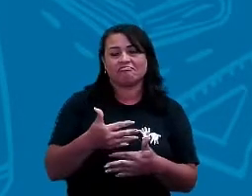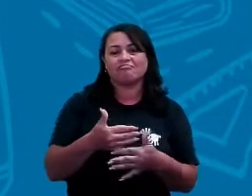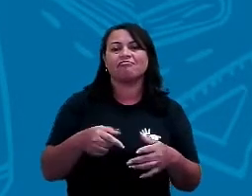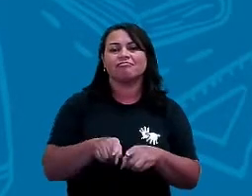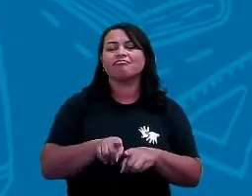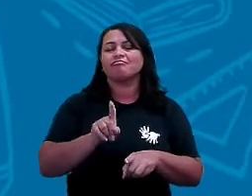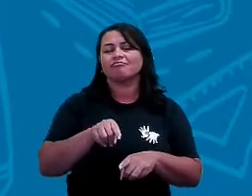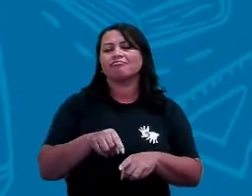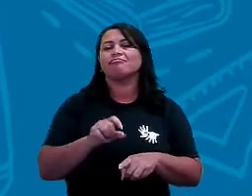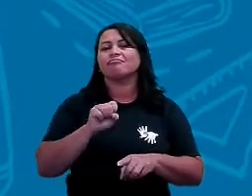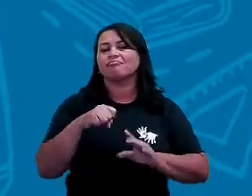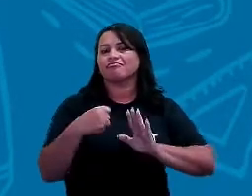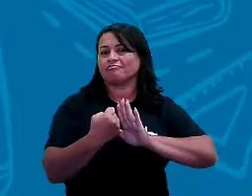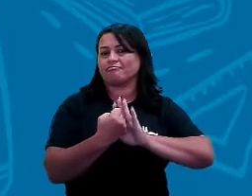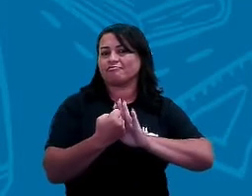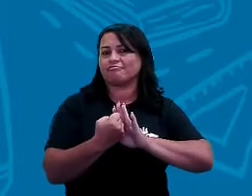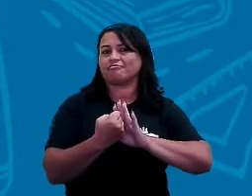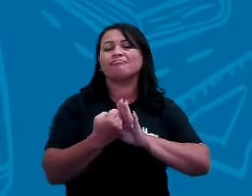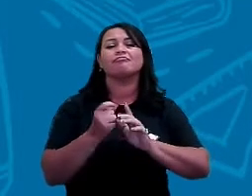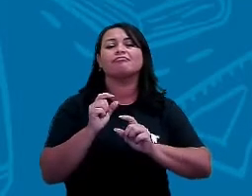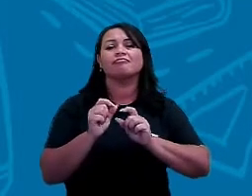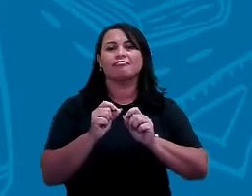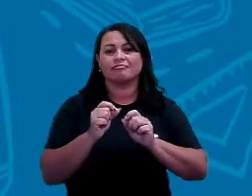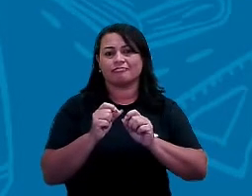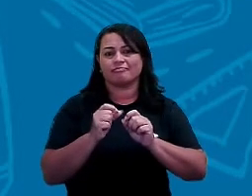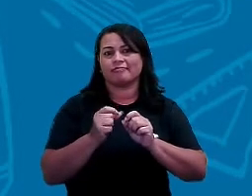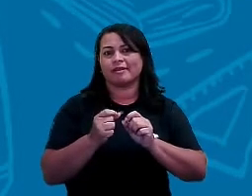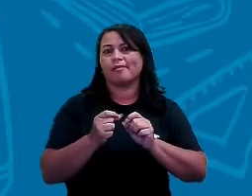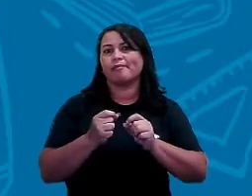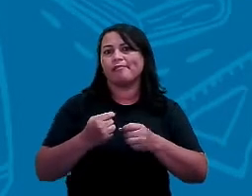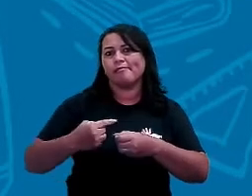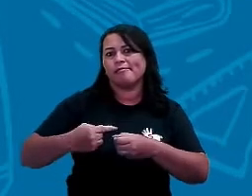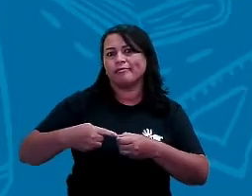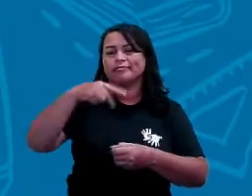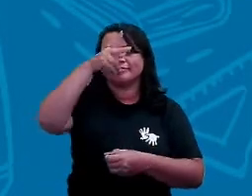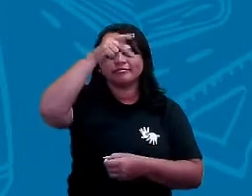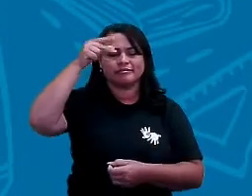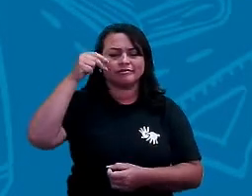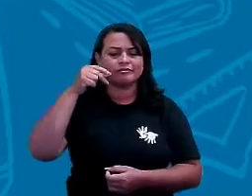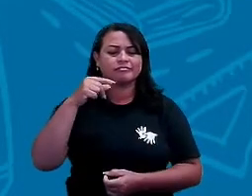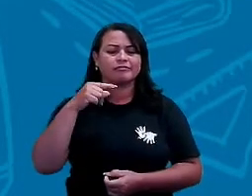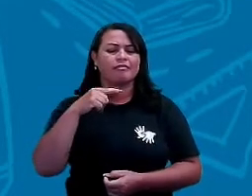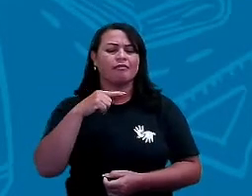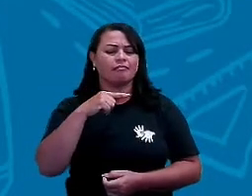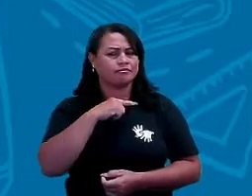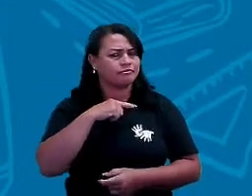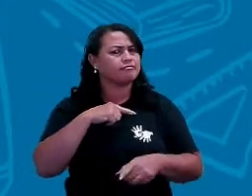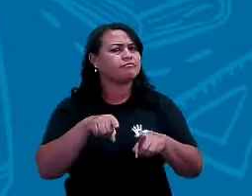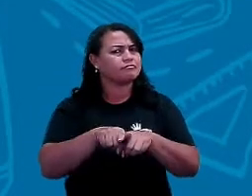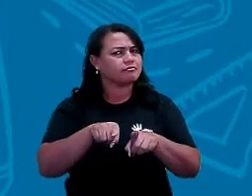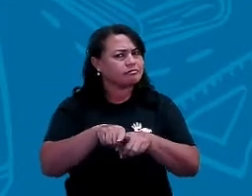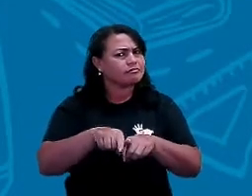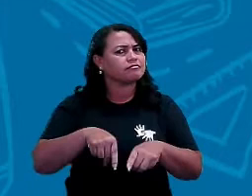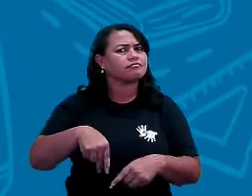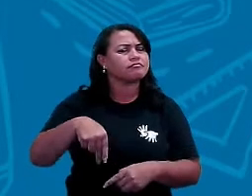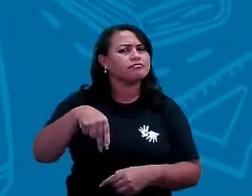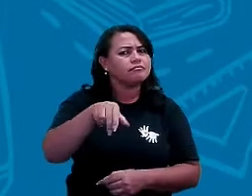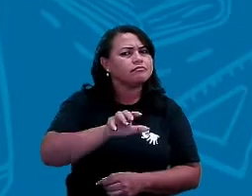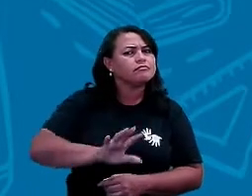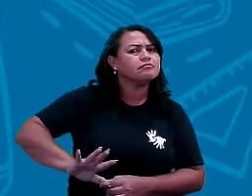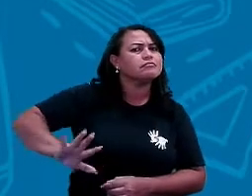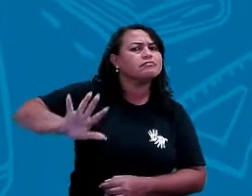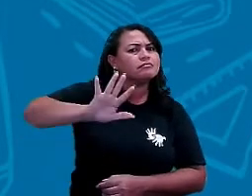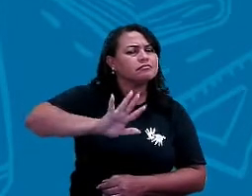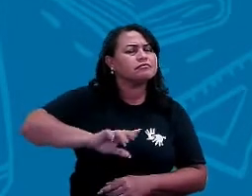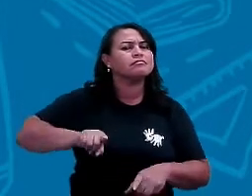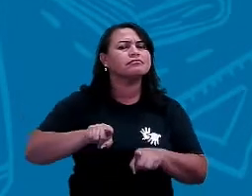símbolos municipais. Como é que a gente tem? Tem nacional, professora? Tem nacional também, porque a gente tem nossa